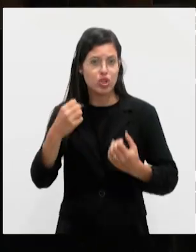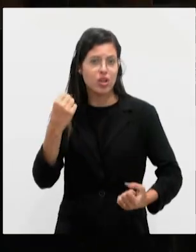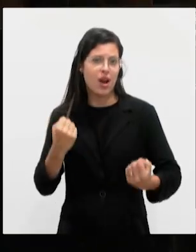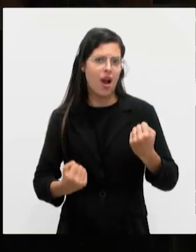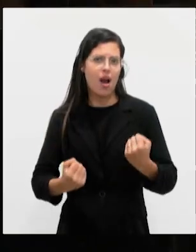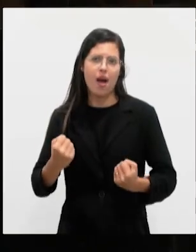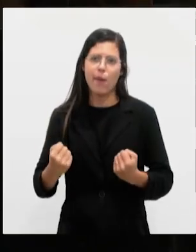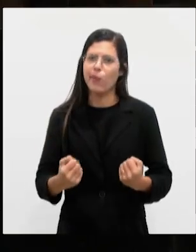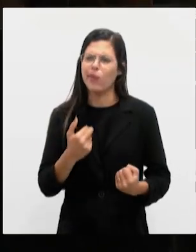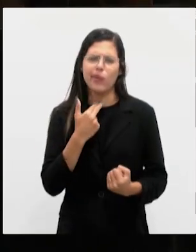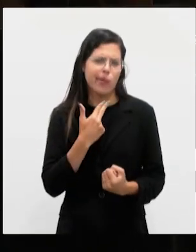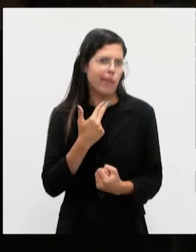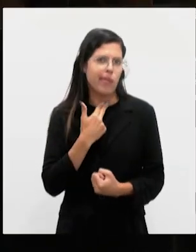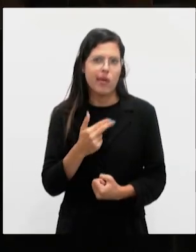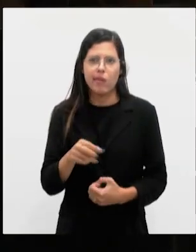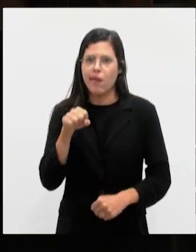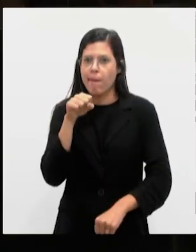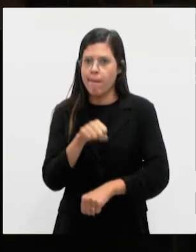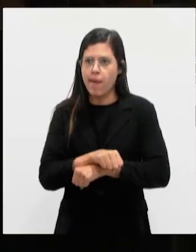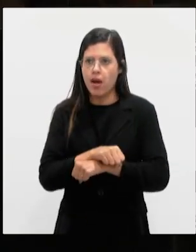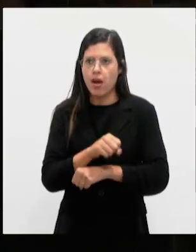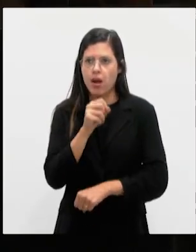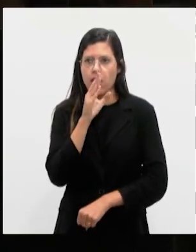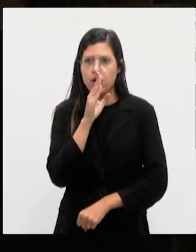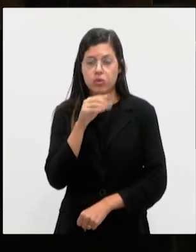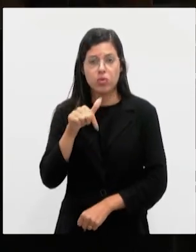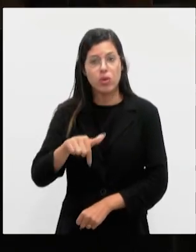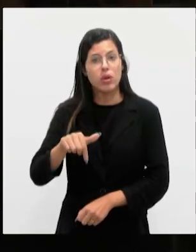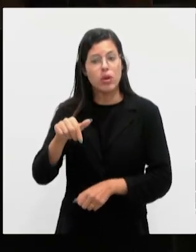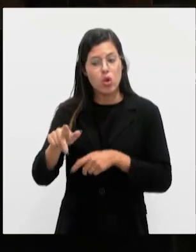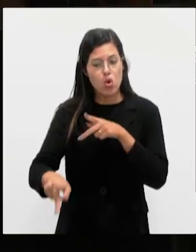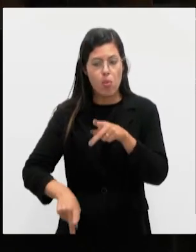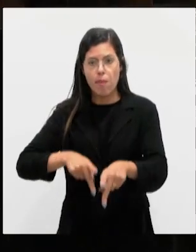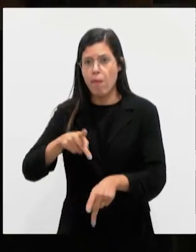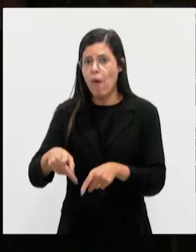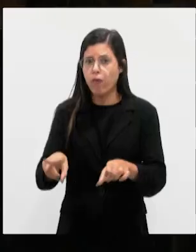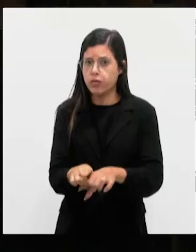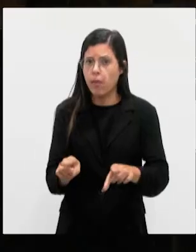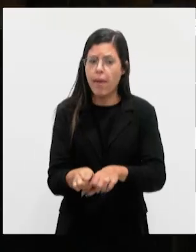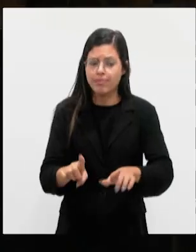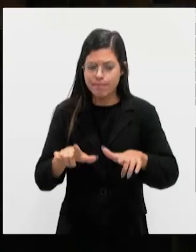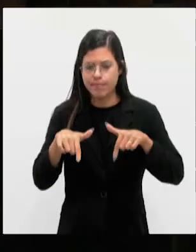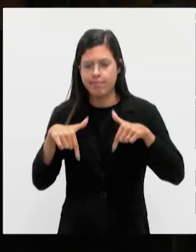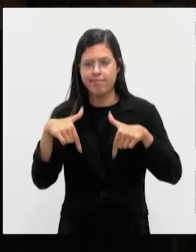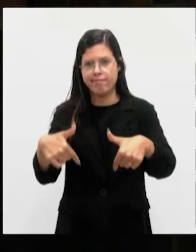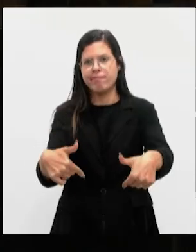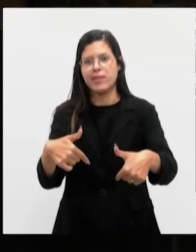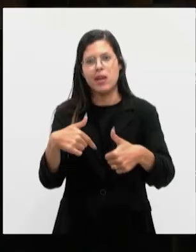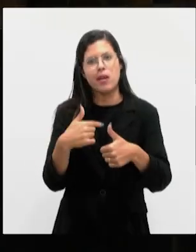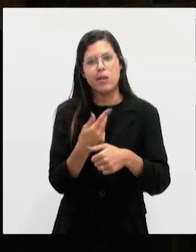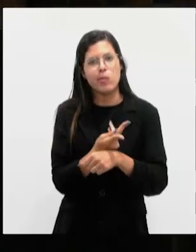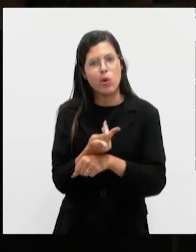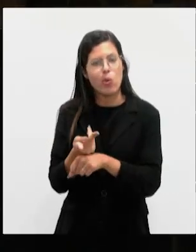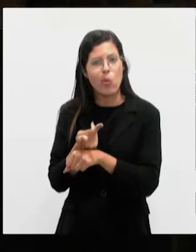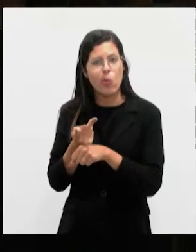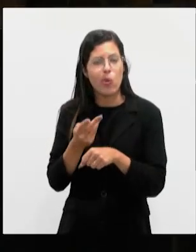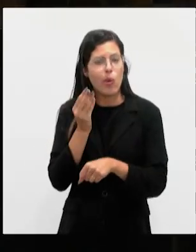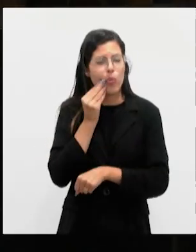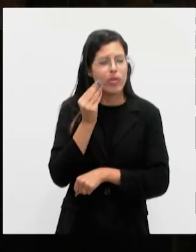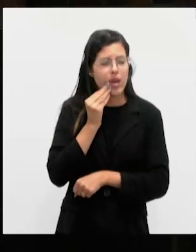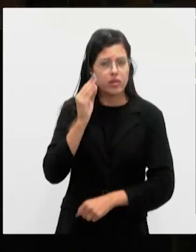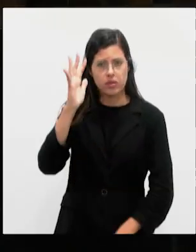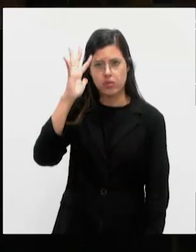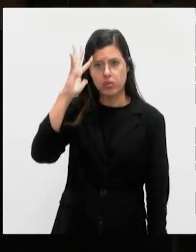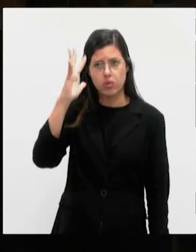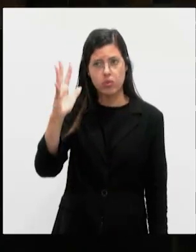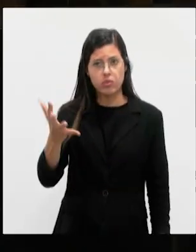Não podemos cruzar os braços e os moradores também não cruzam os braços e buscam a todo tempo